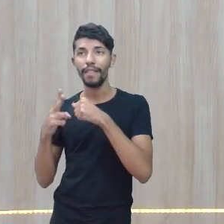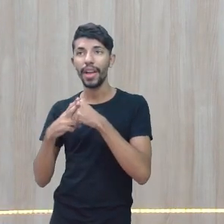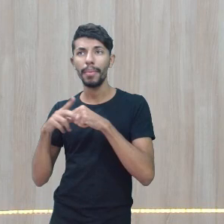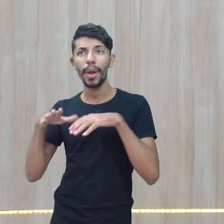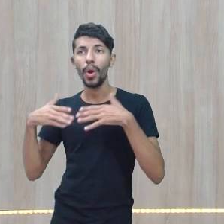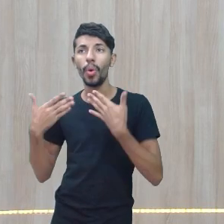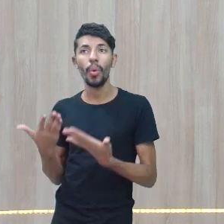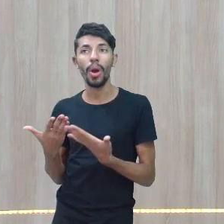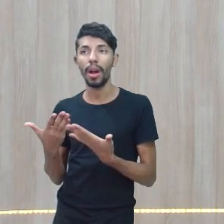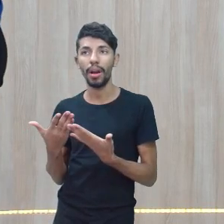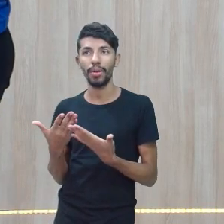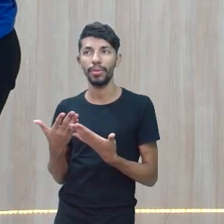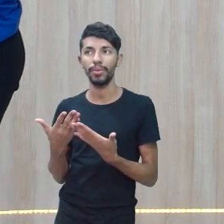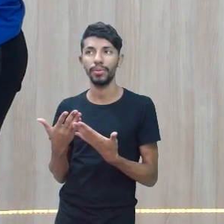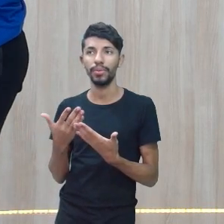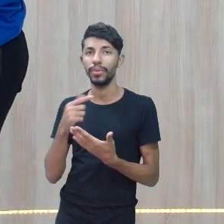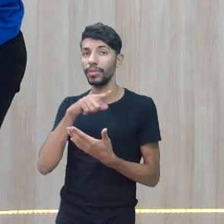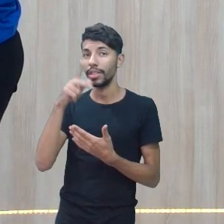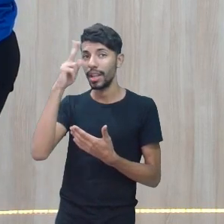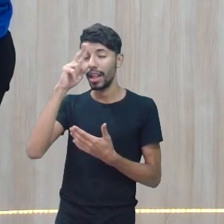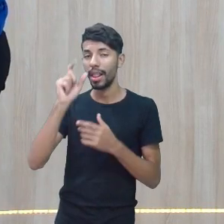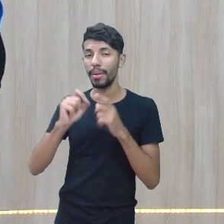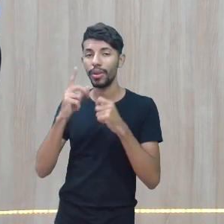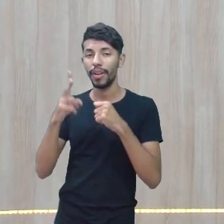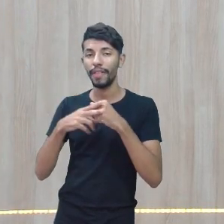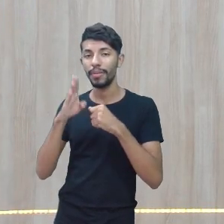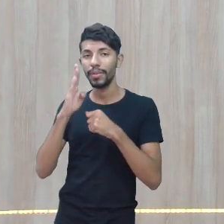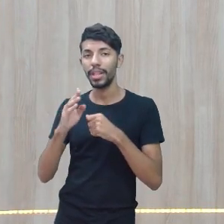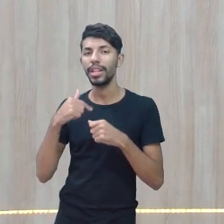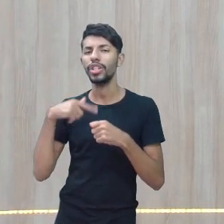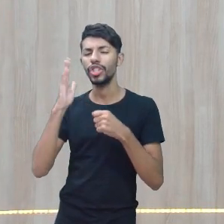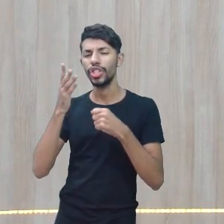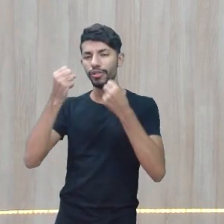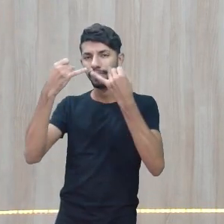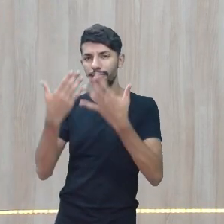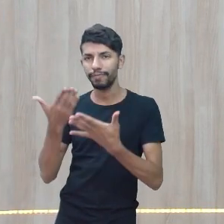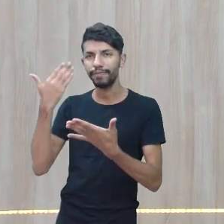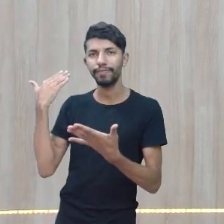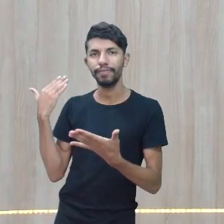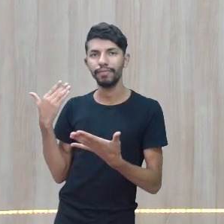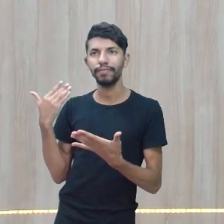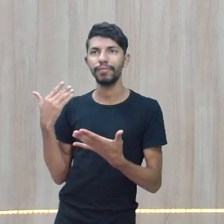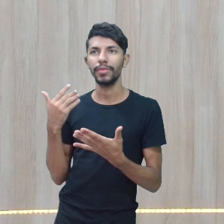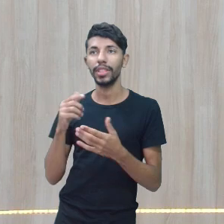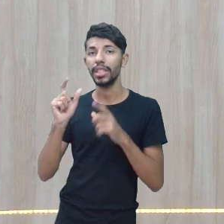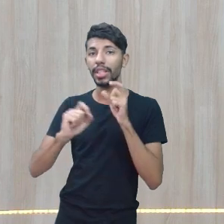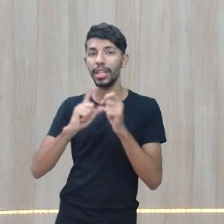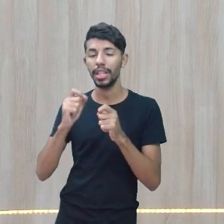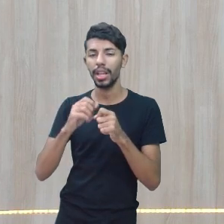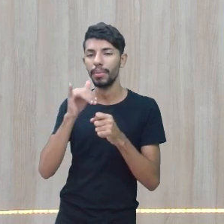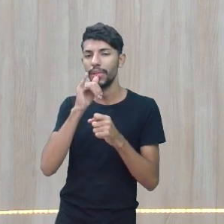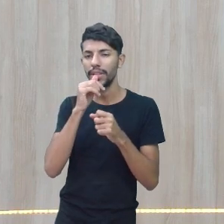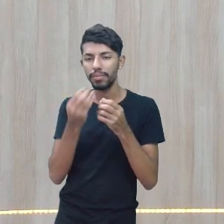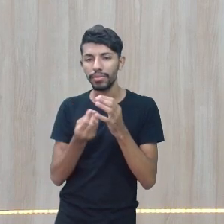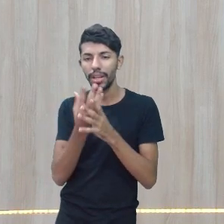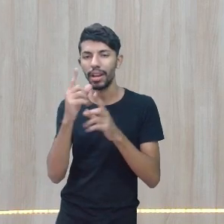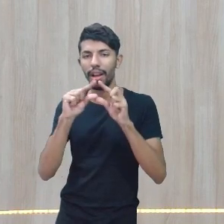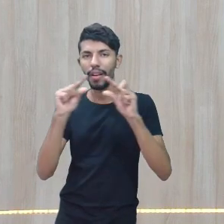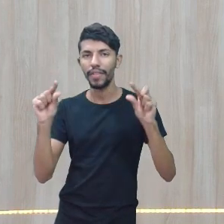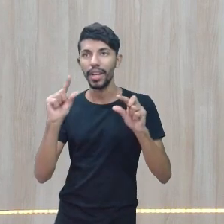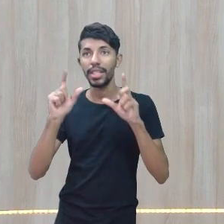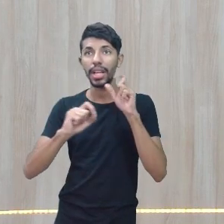direta que eu falei na aula anterior e em outras aulas também? A ordem direta de construção de uma oração